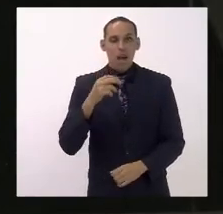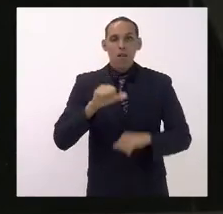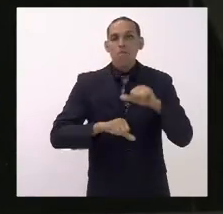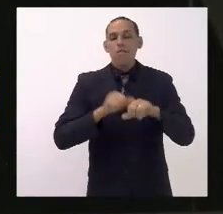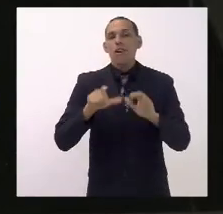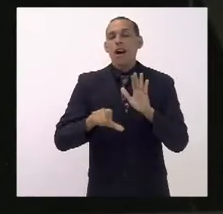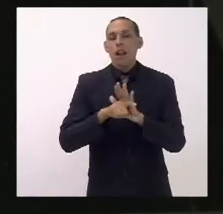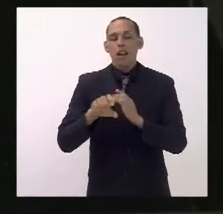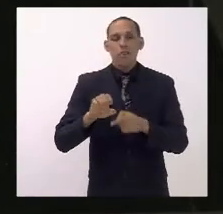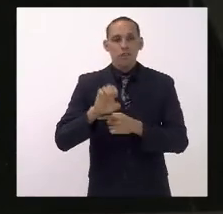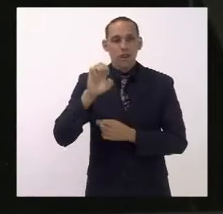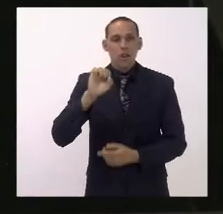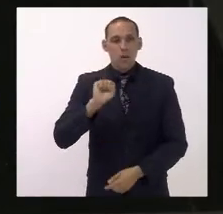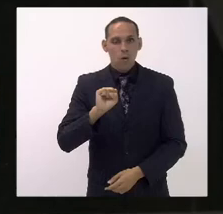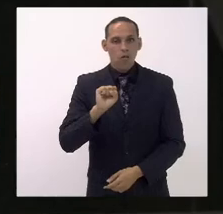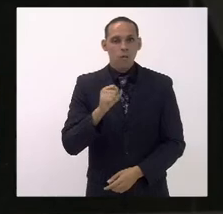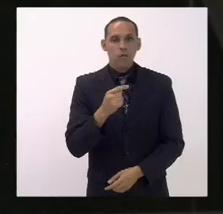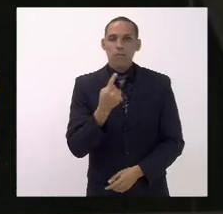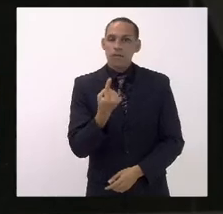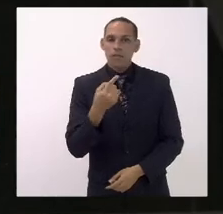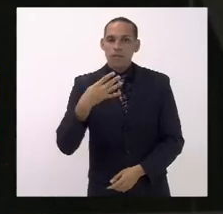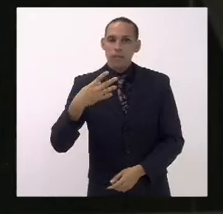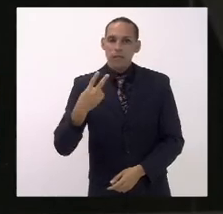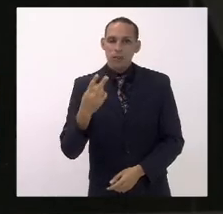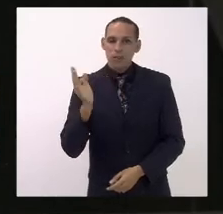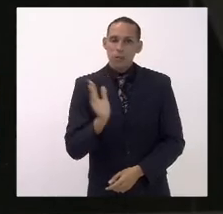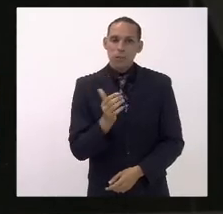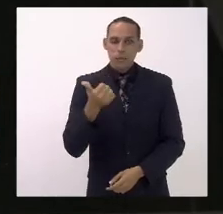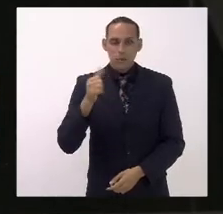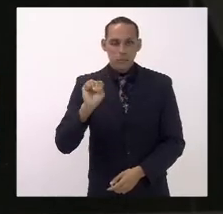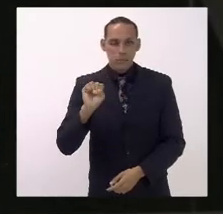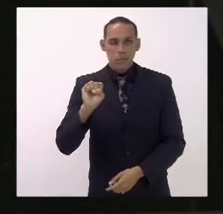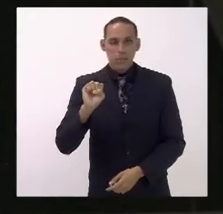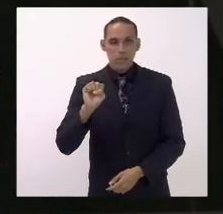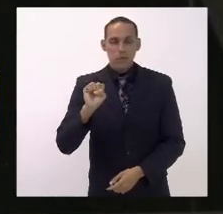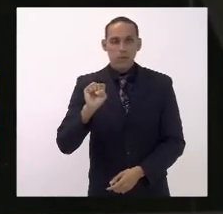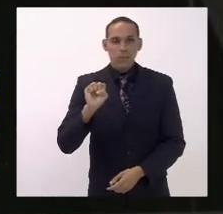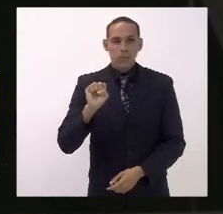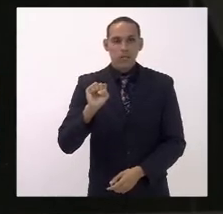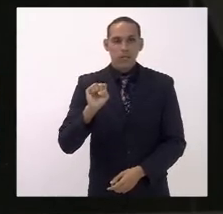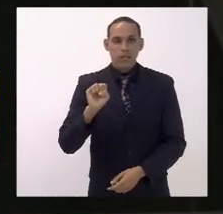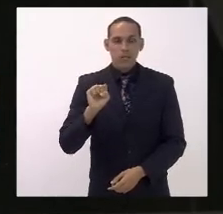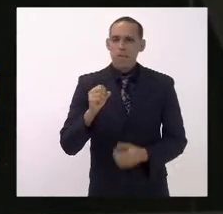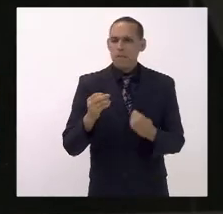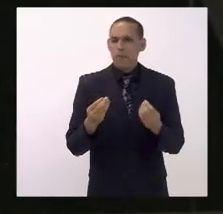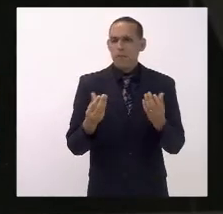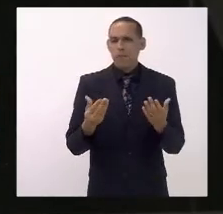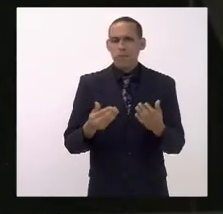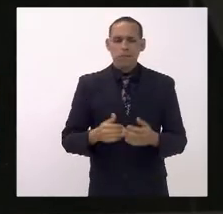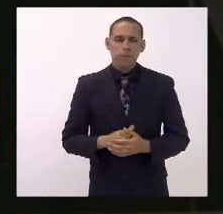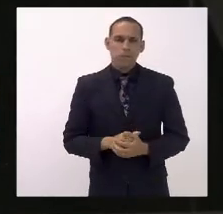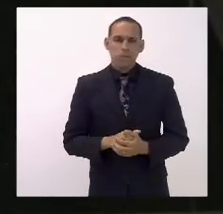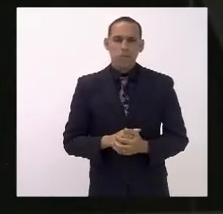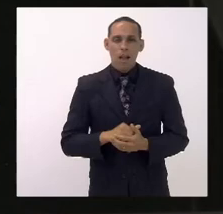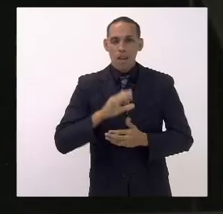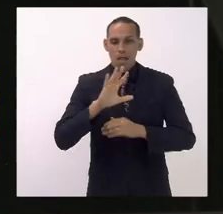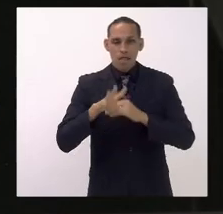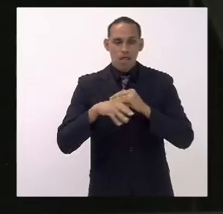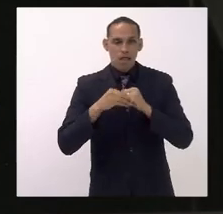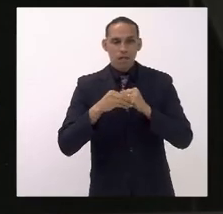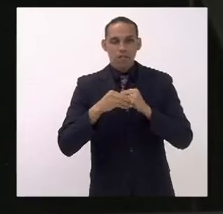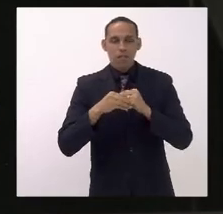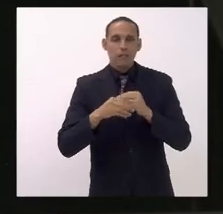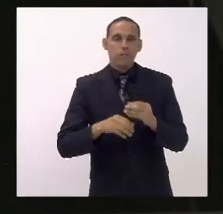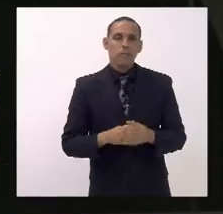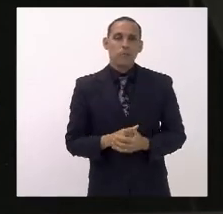Lei Estadual 8.142, de 2018, que prevê a implantação, não